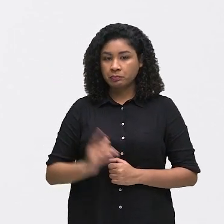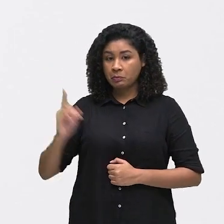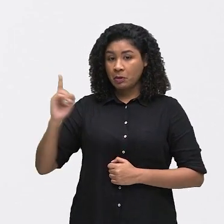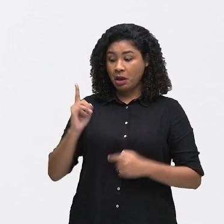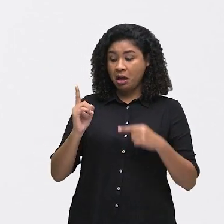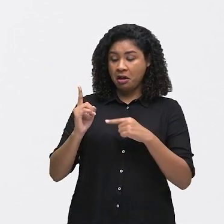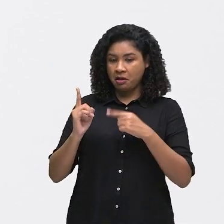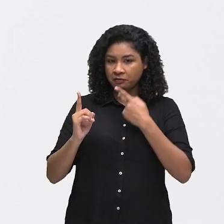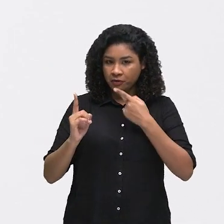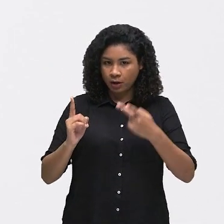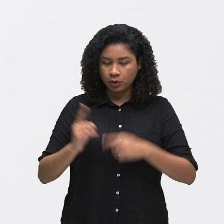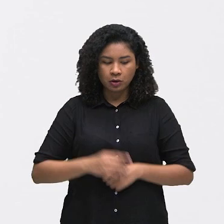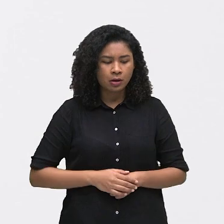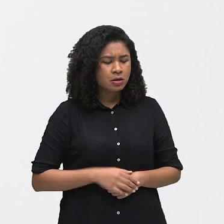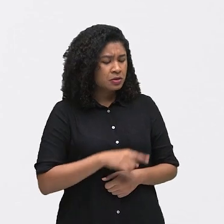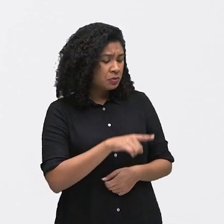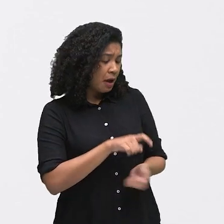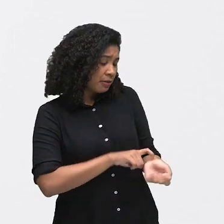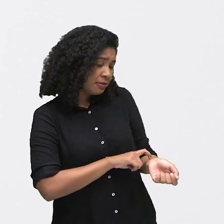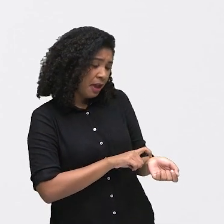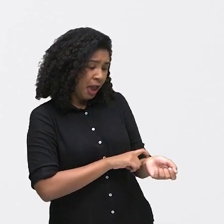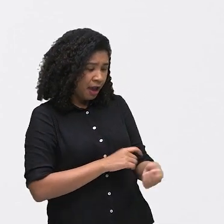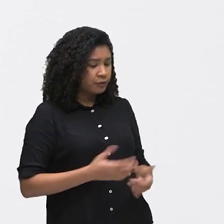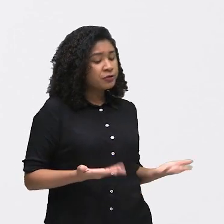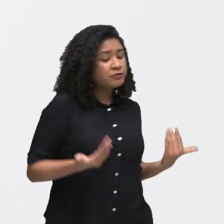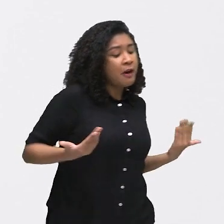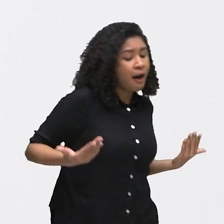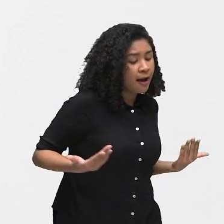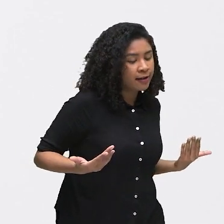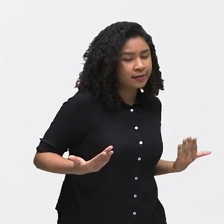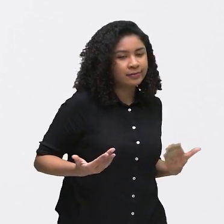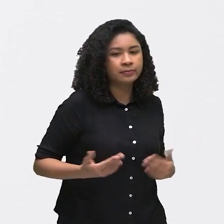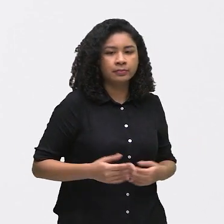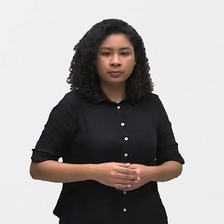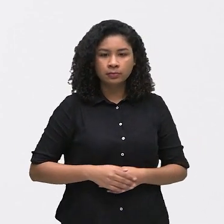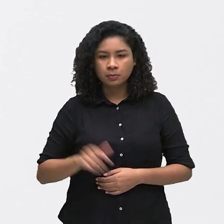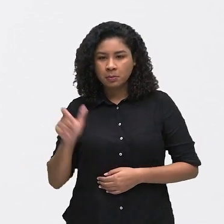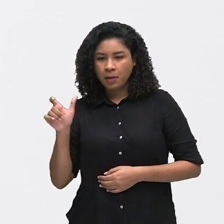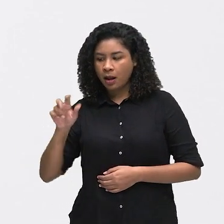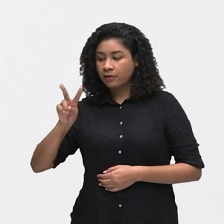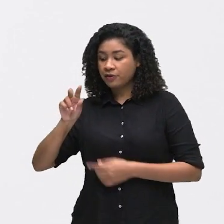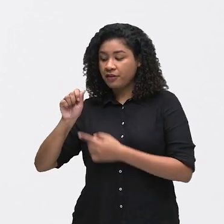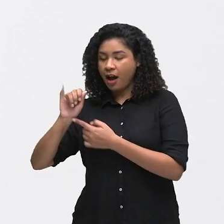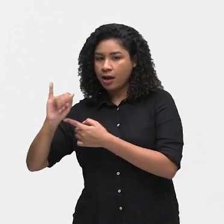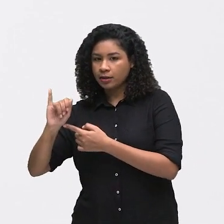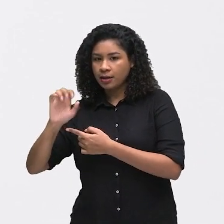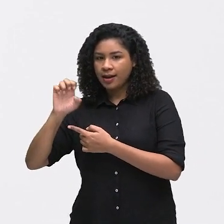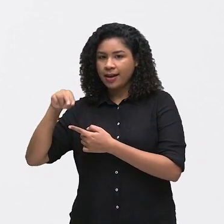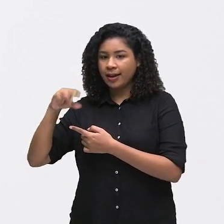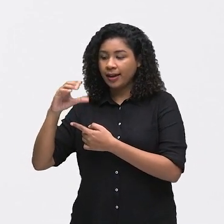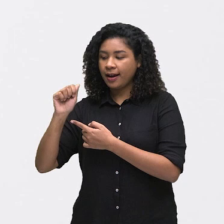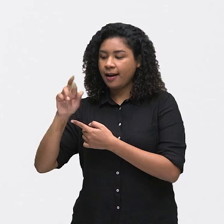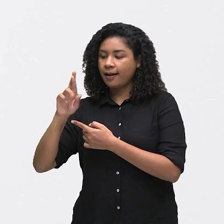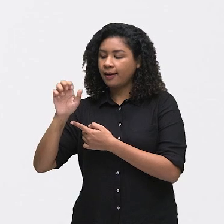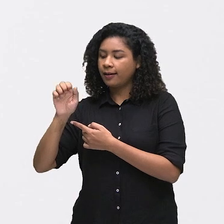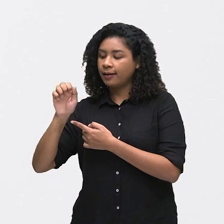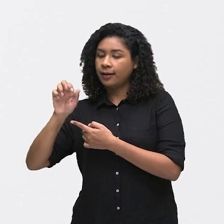vai encarar, olha aqui, vai encarar é uma locução verbal que dá a ideia de